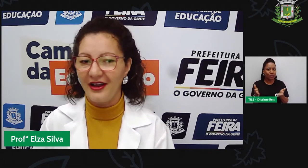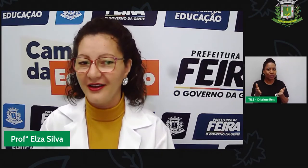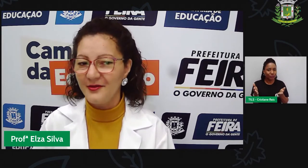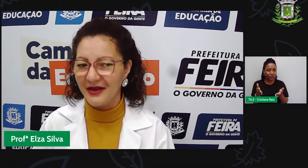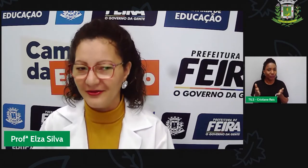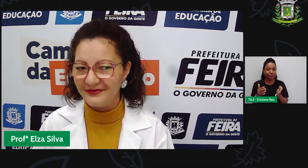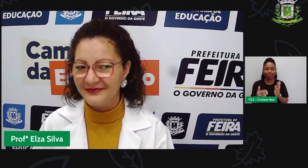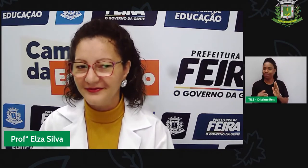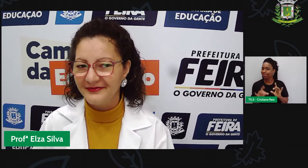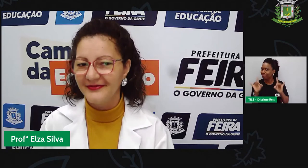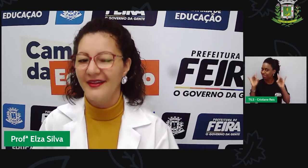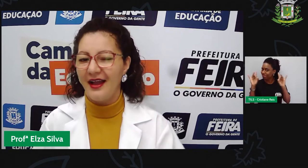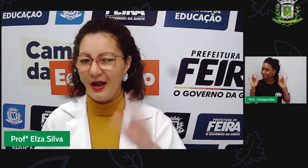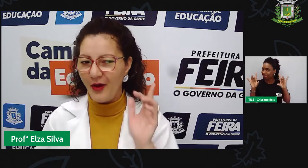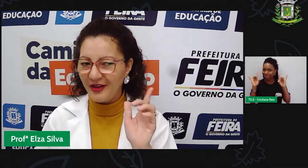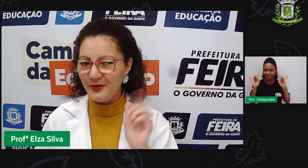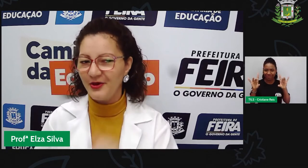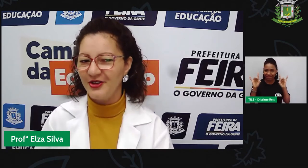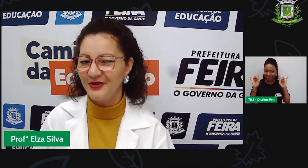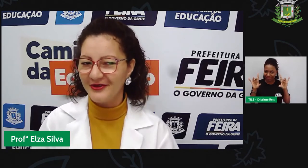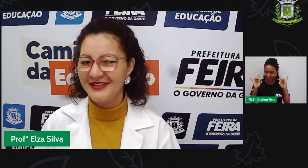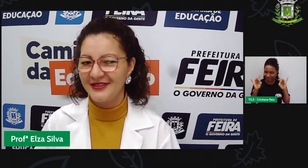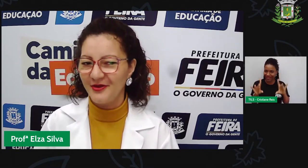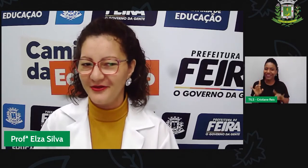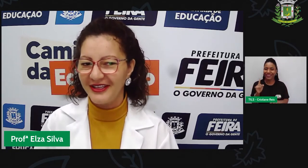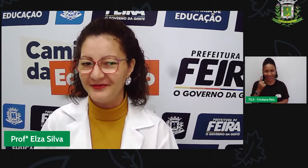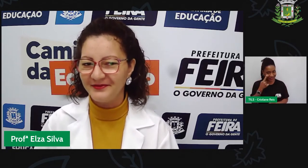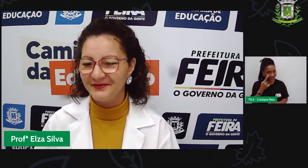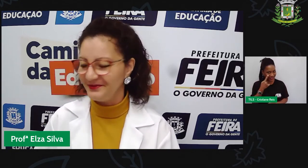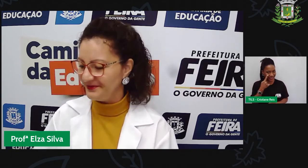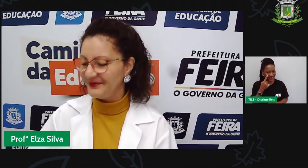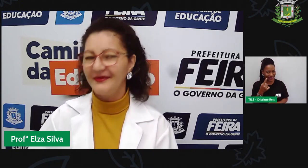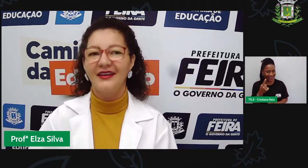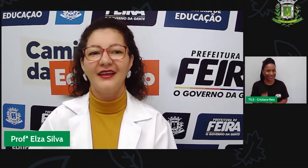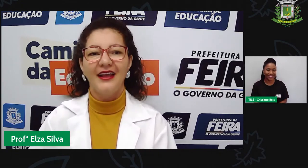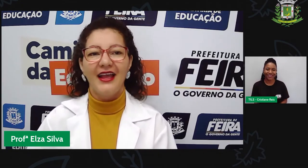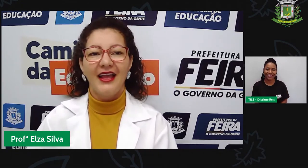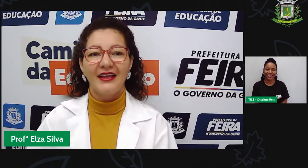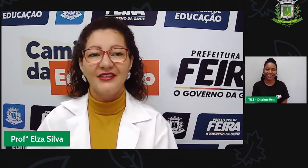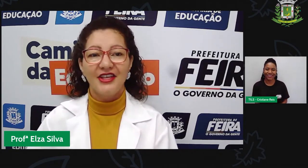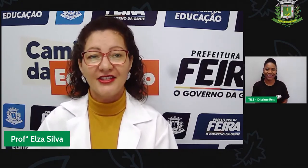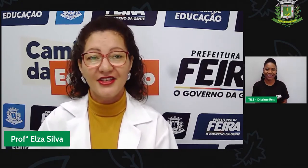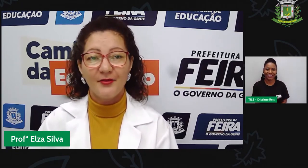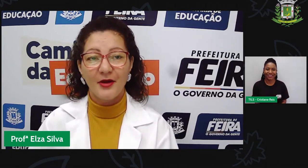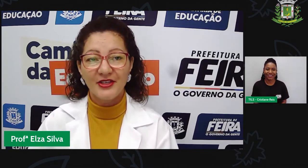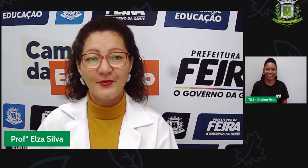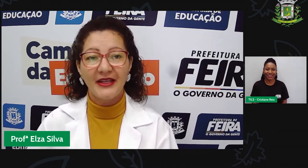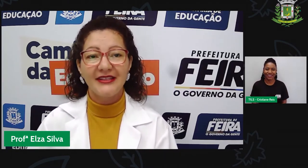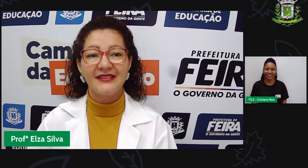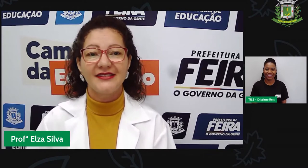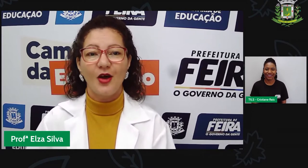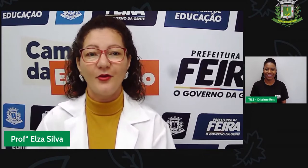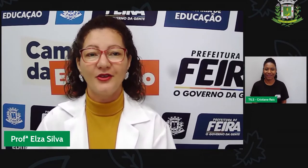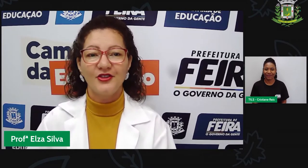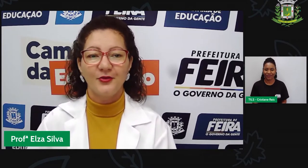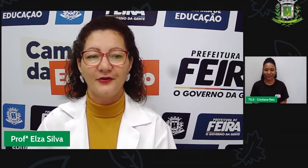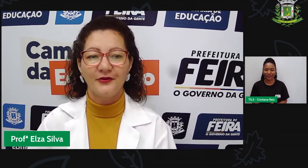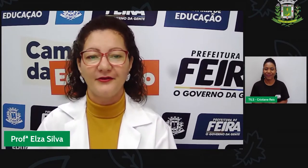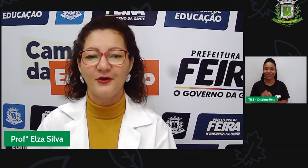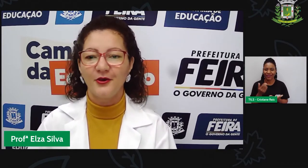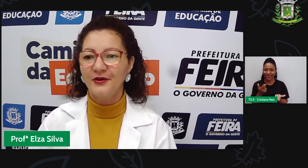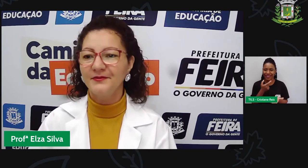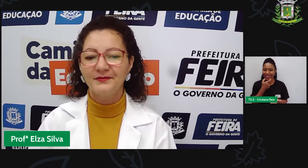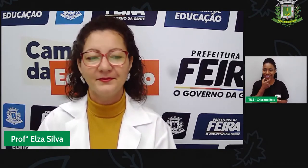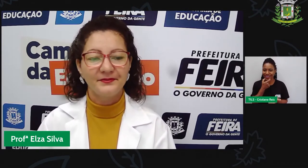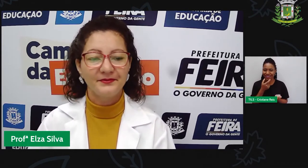programa. Aguardem um pouquinho que vocês vão ver. Just a moment, please. Só um minutinho, por